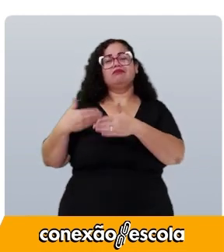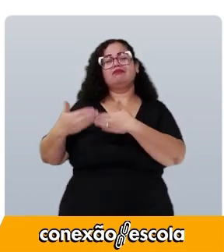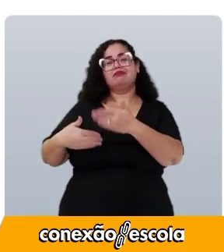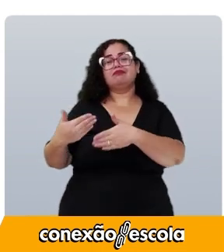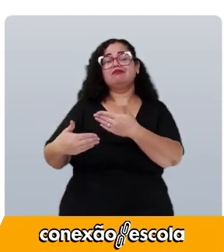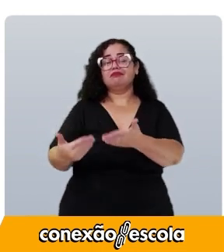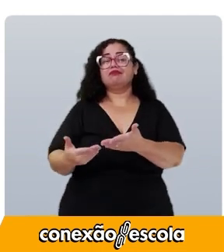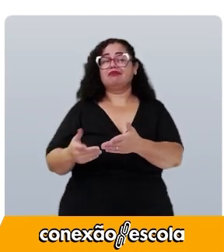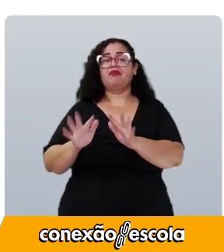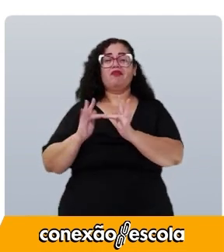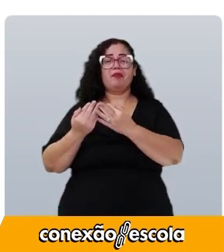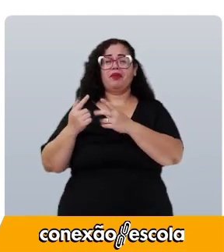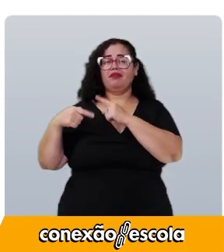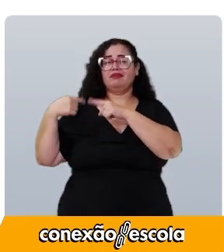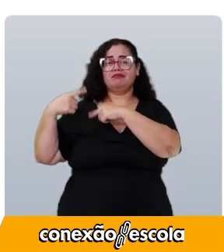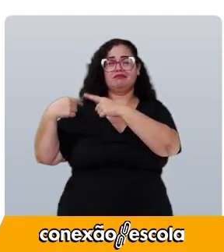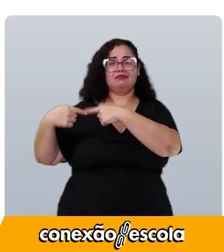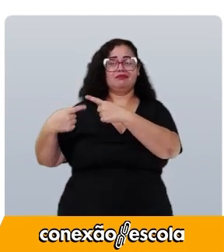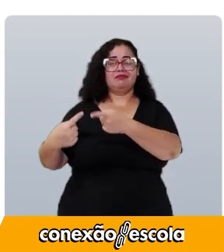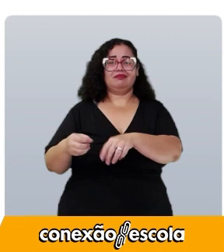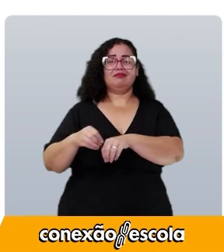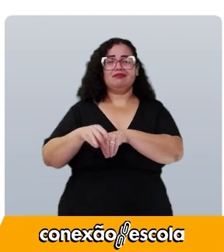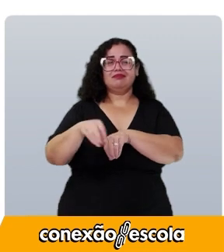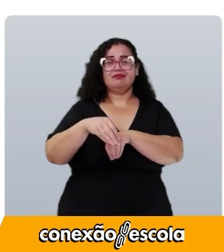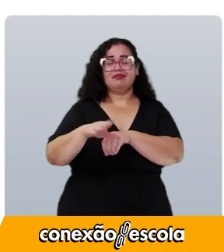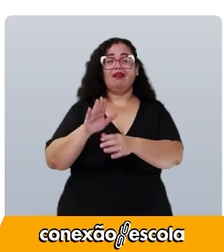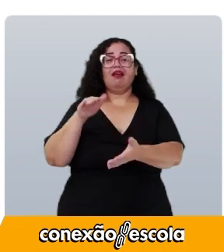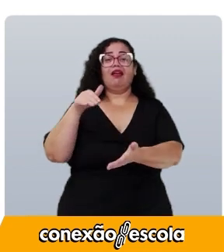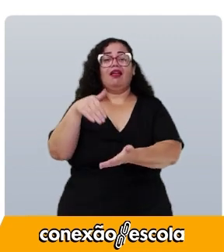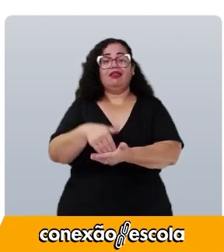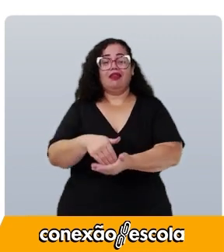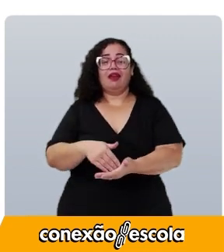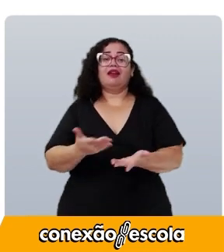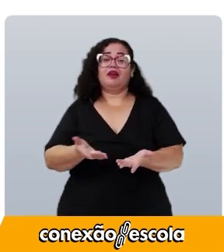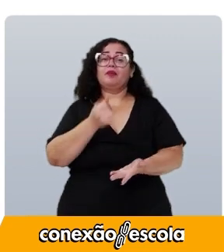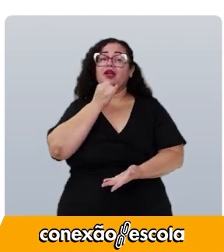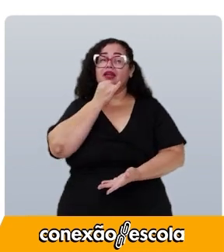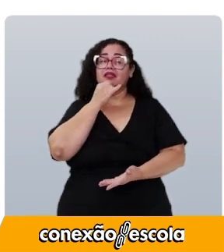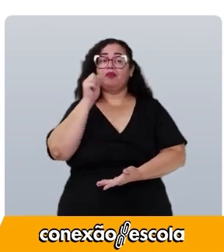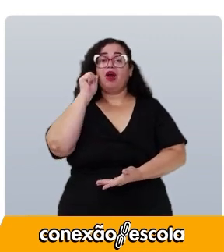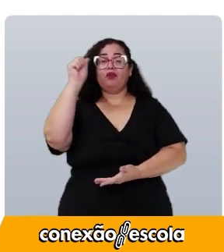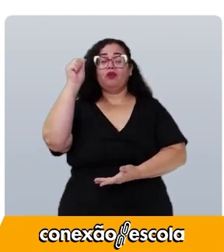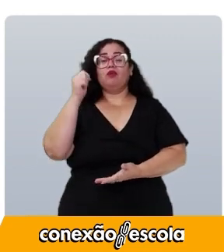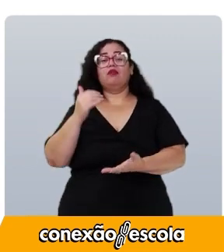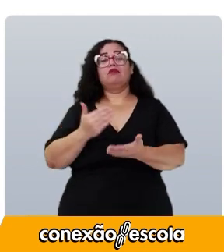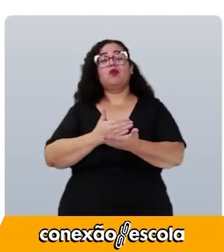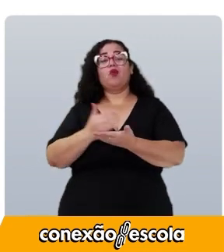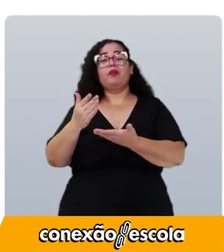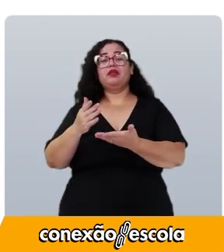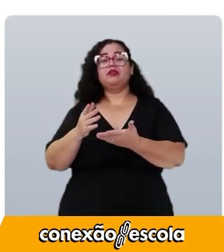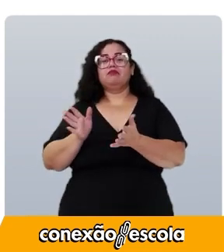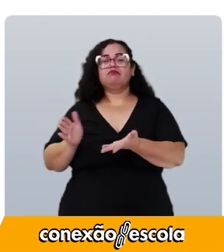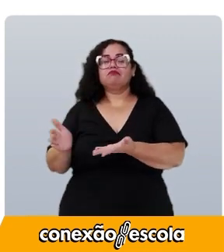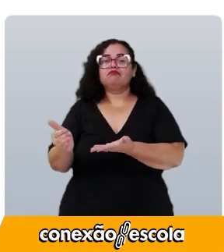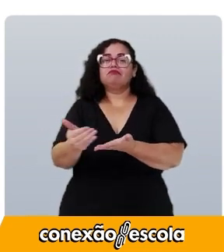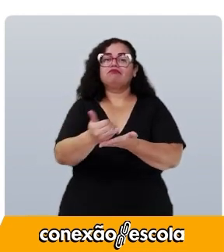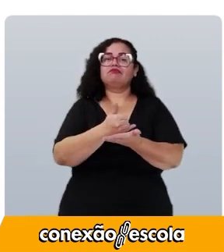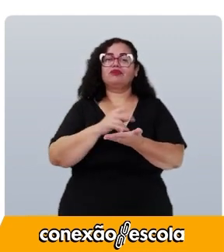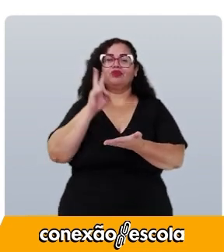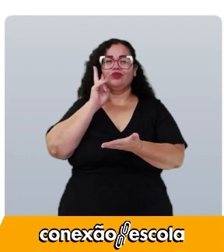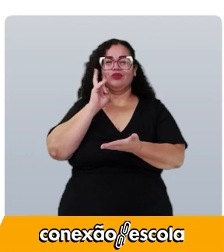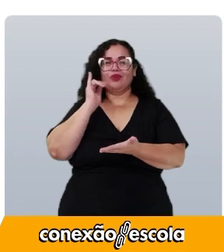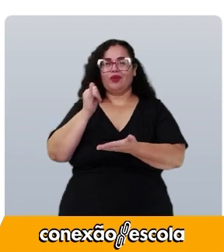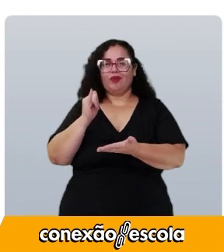contadas e transmitidas de geração por geração, até que, por exemplo, esses escritores resolveram colher esses